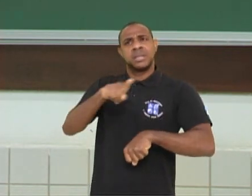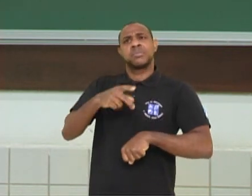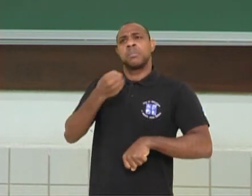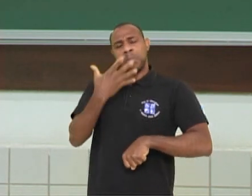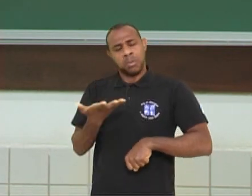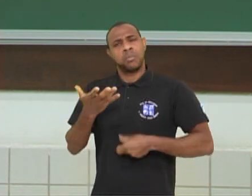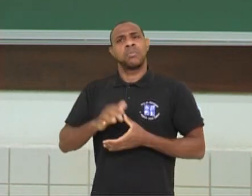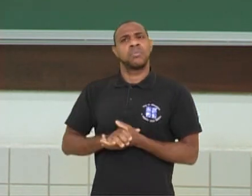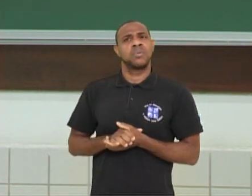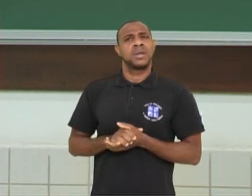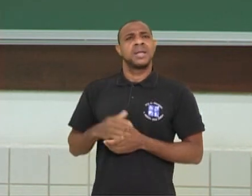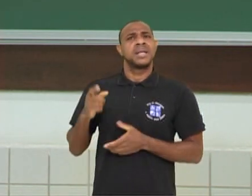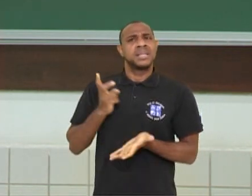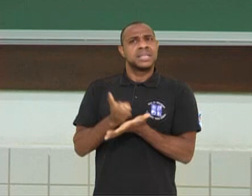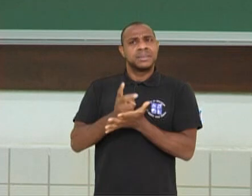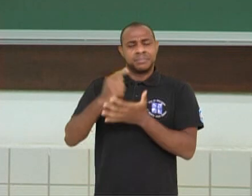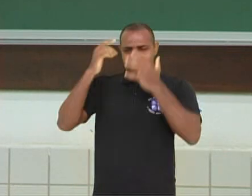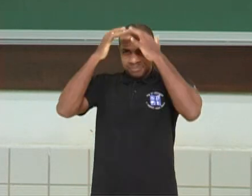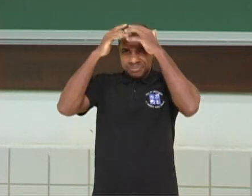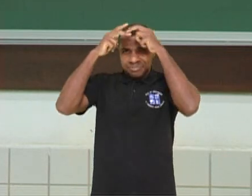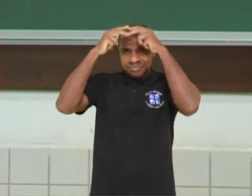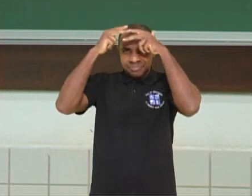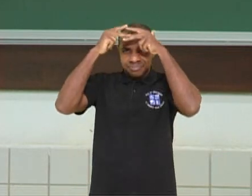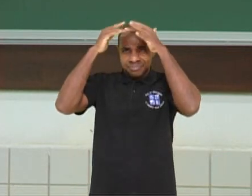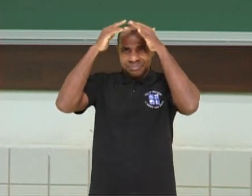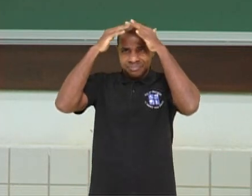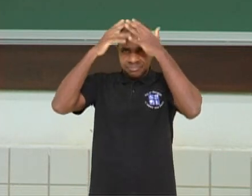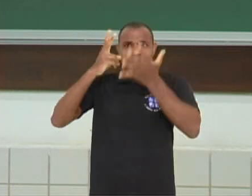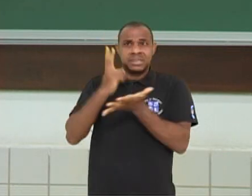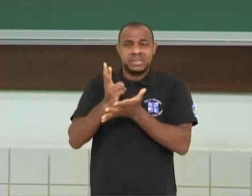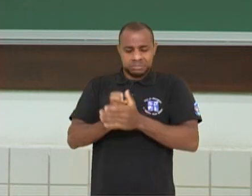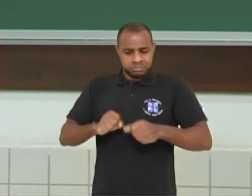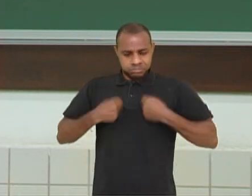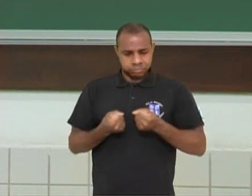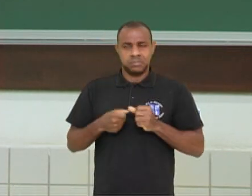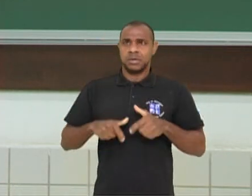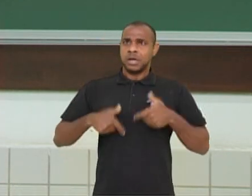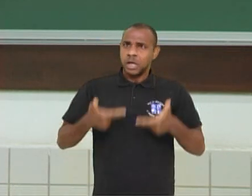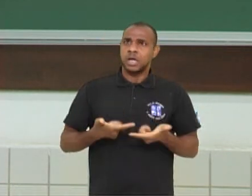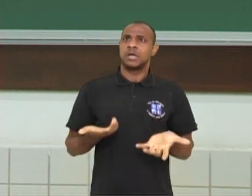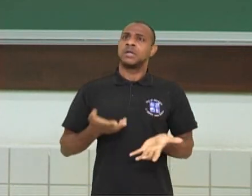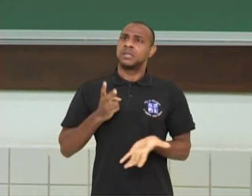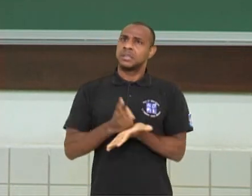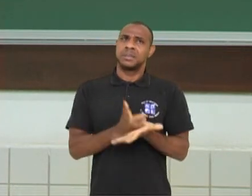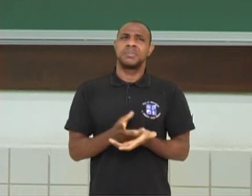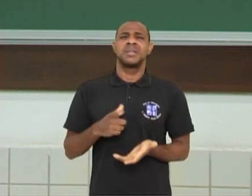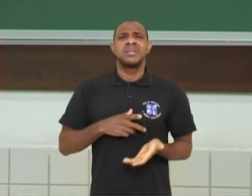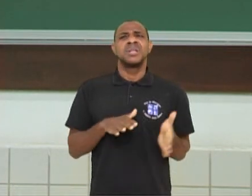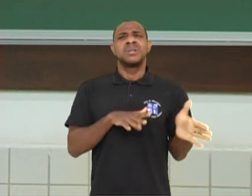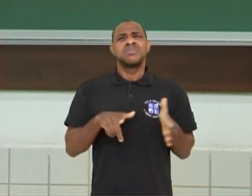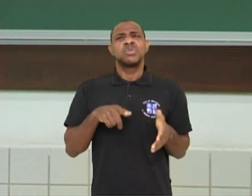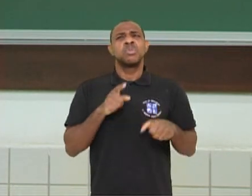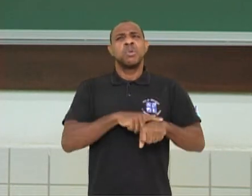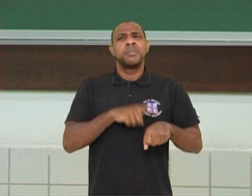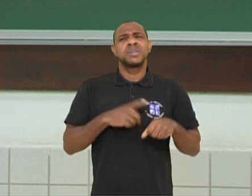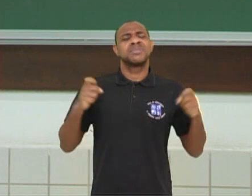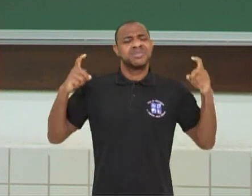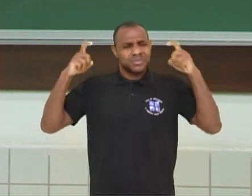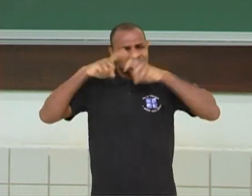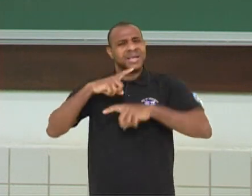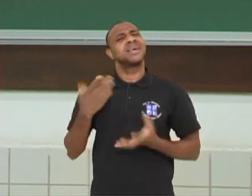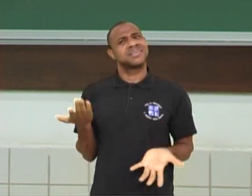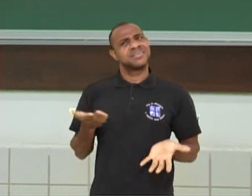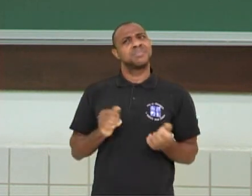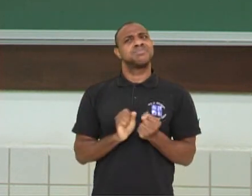utilizem, mantenham o cérebro de vocês sempre ativo, porque esse momento que a gente está passando é um momento de bastante dificuldade, mas